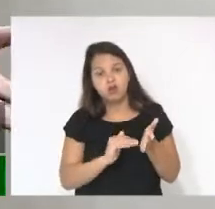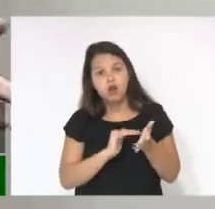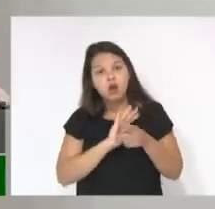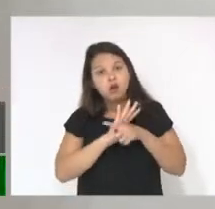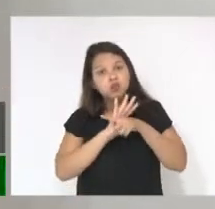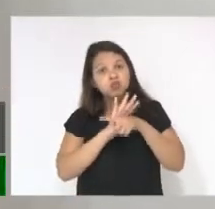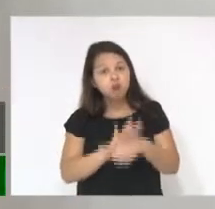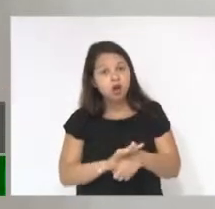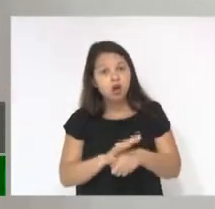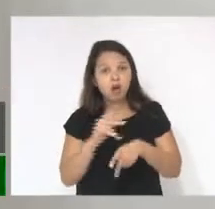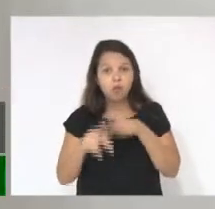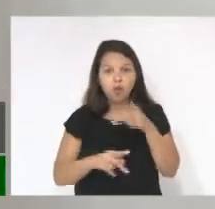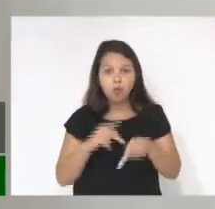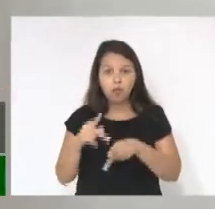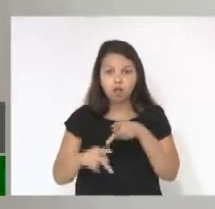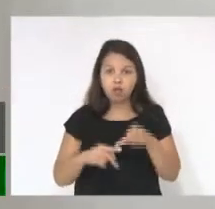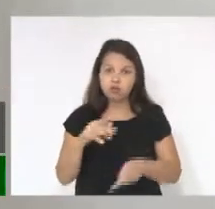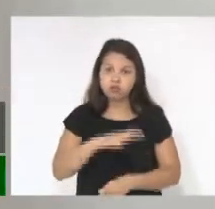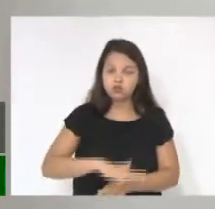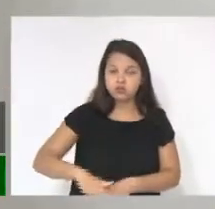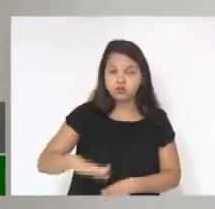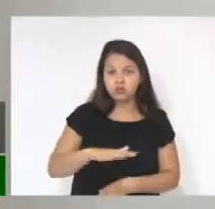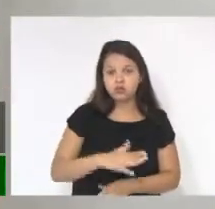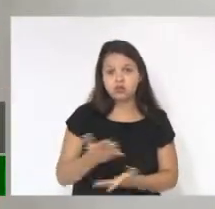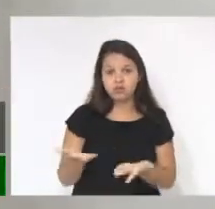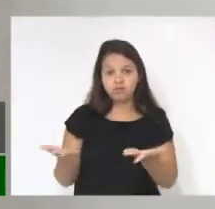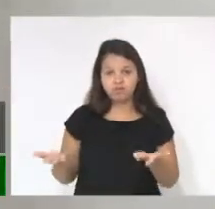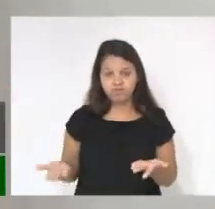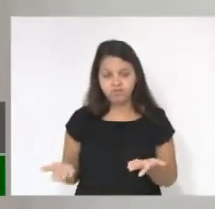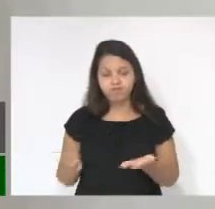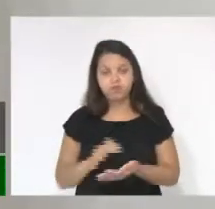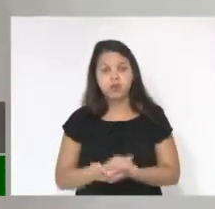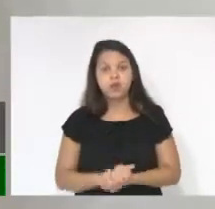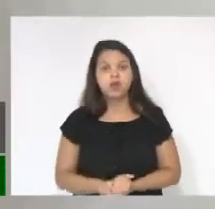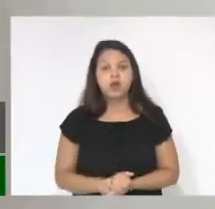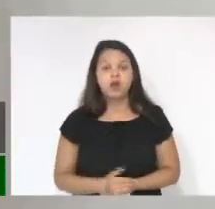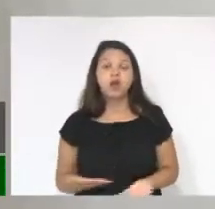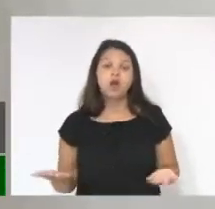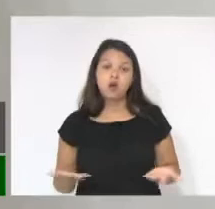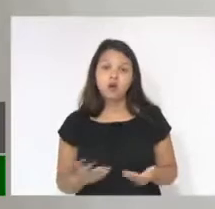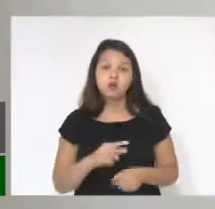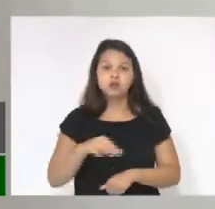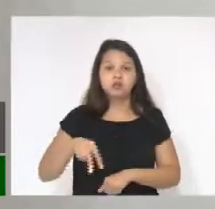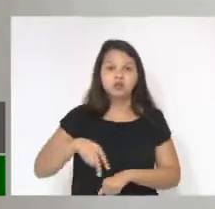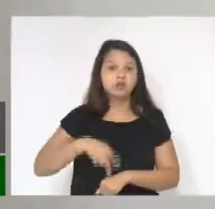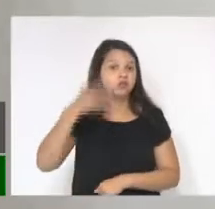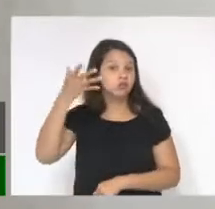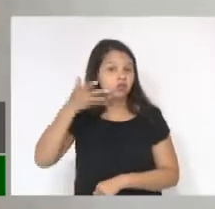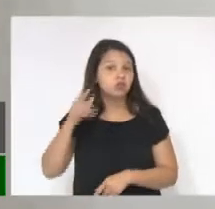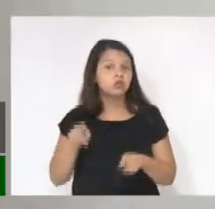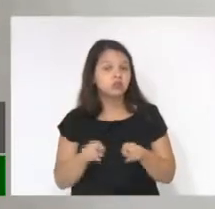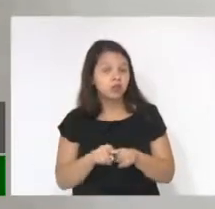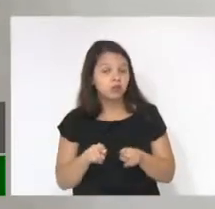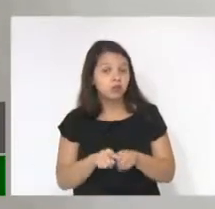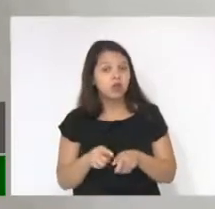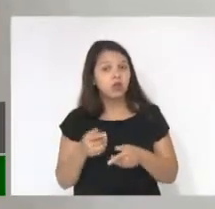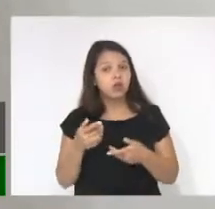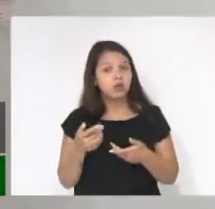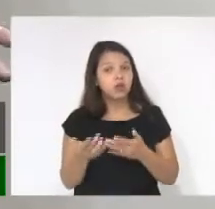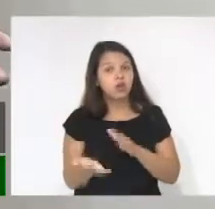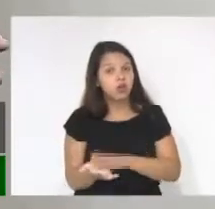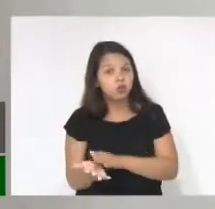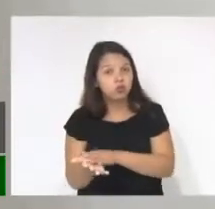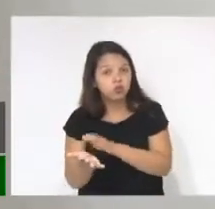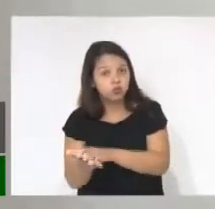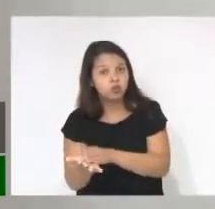porque a população não tem mais o que fazer. E o que me traz aqui também é um forte elogio ao nosso governador e um